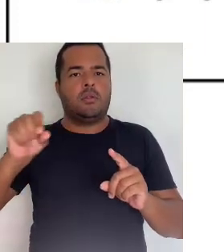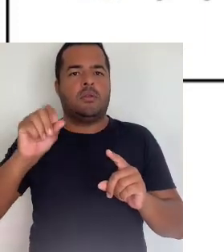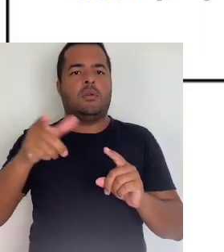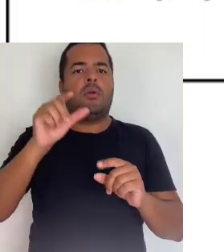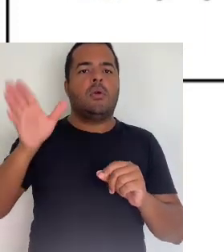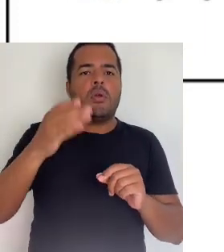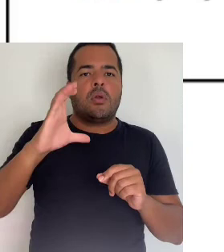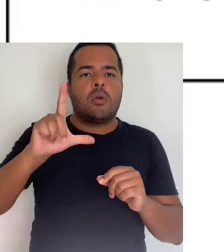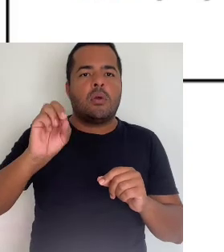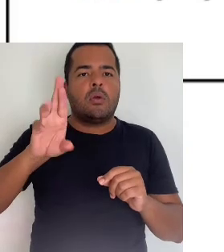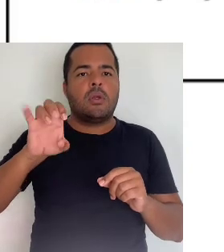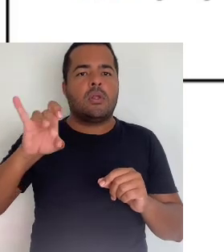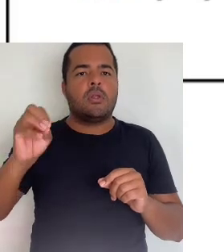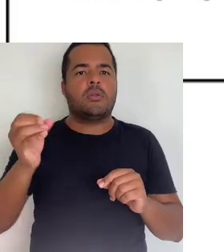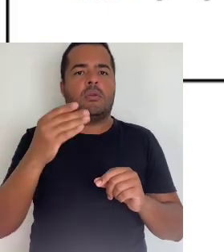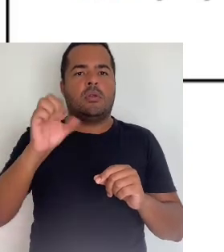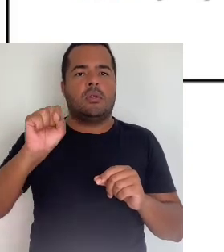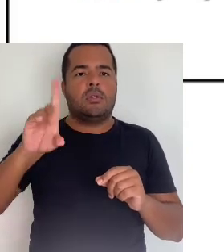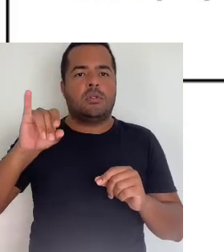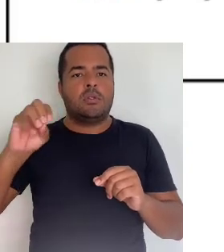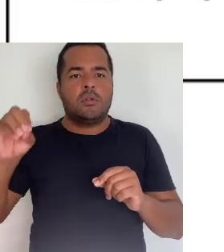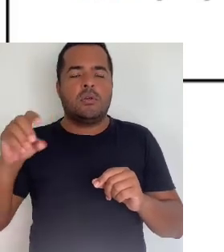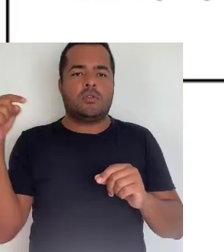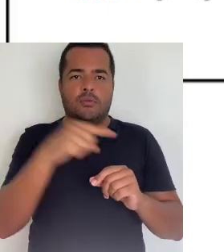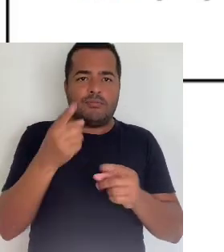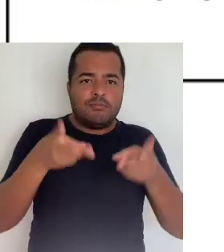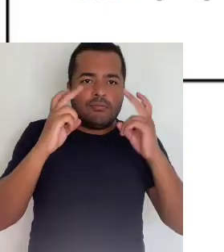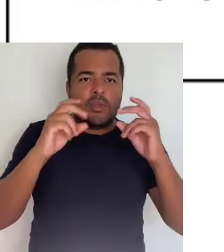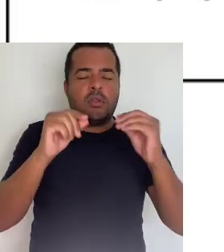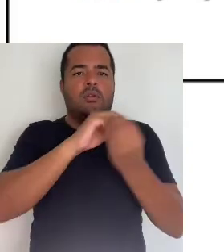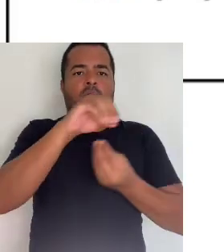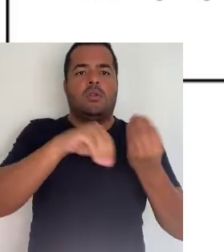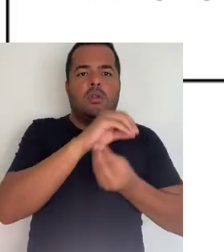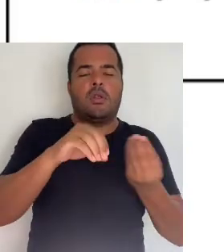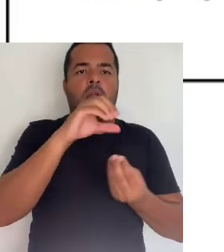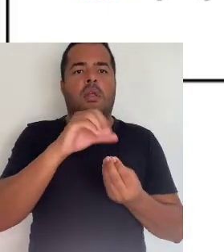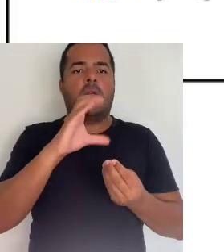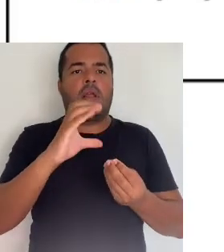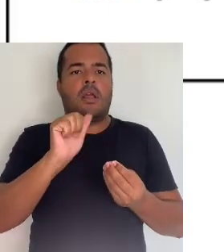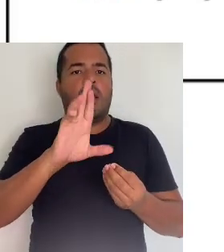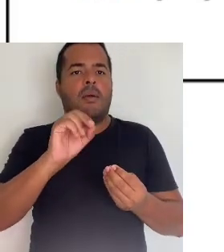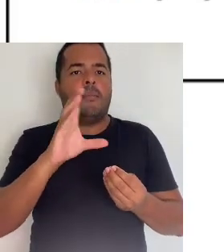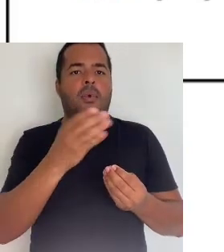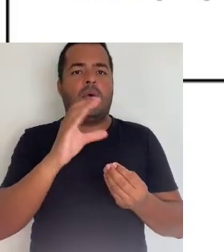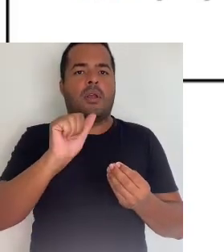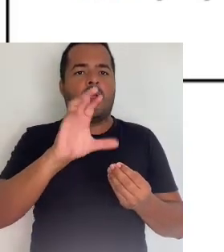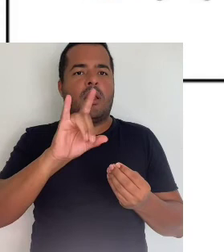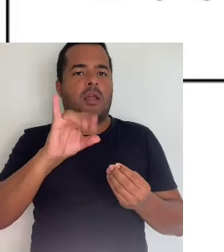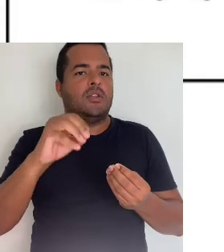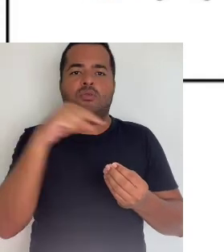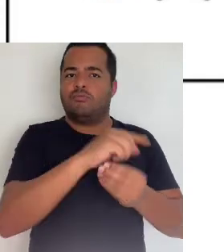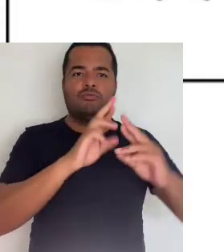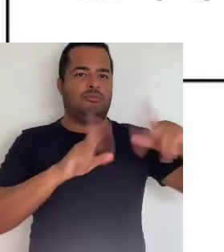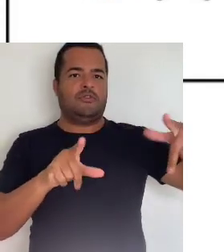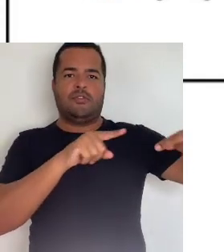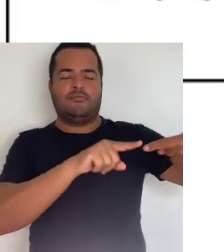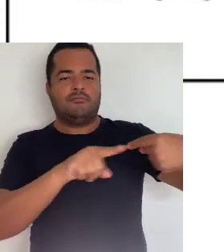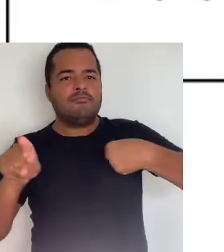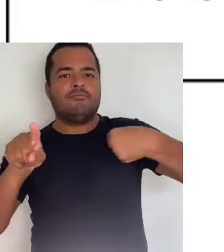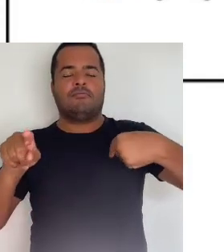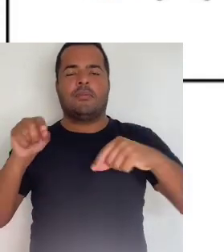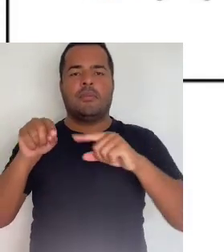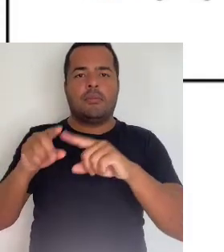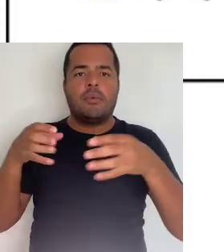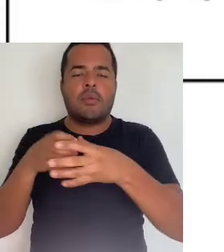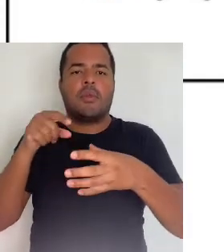mais o etanol e o brometo de sódio. Então perceba que essa reação ela não passa pela formação de um carbocádio, porque você está